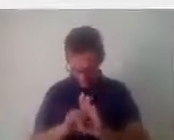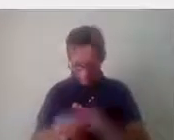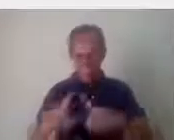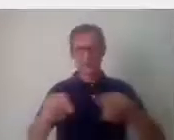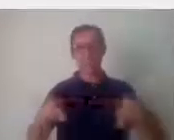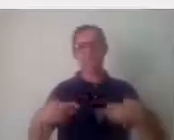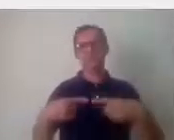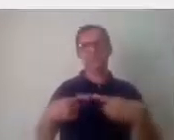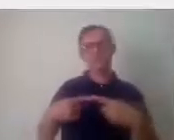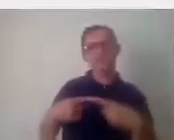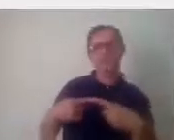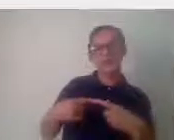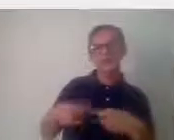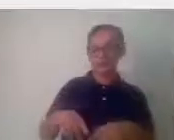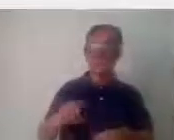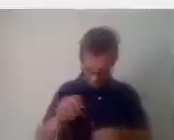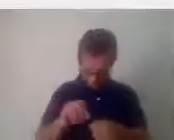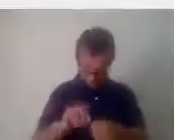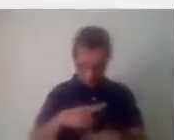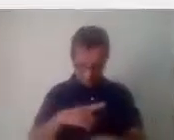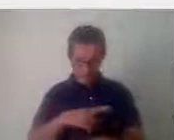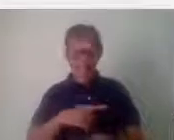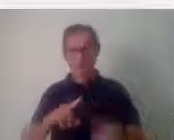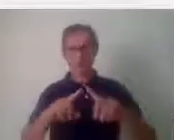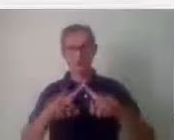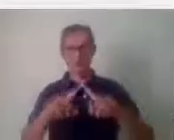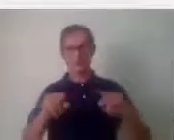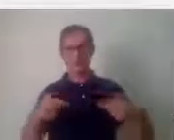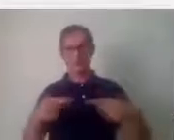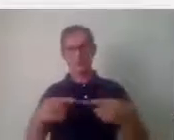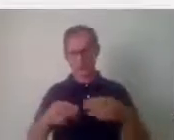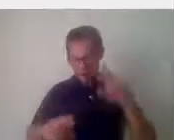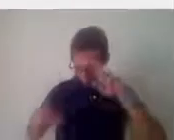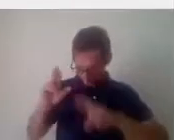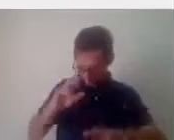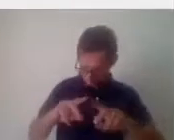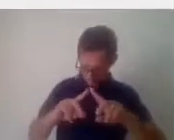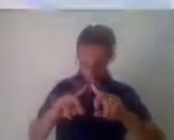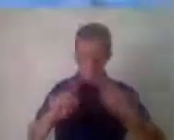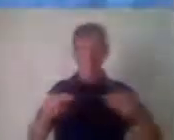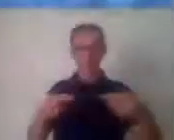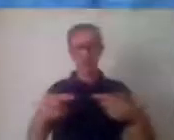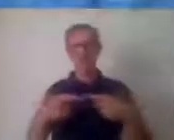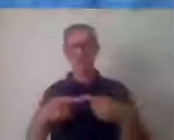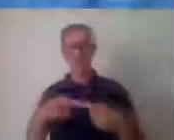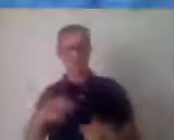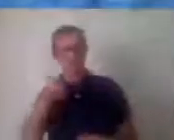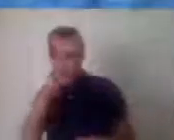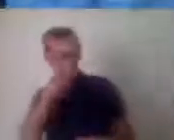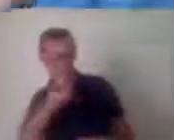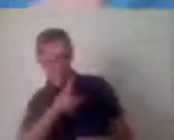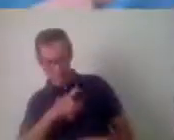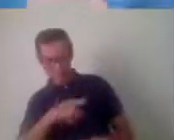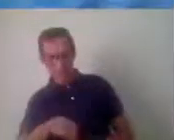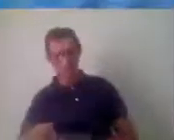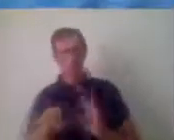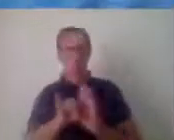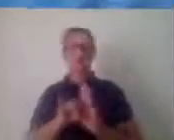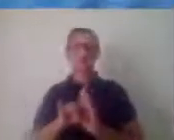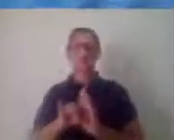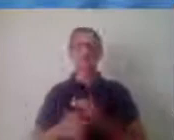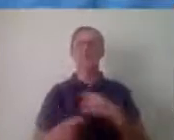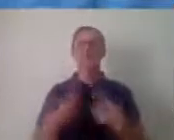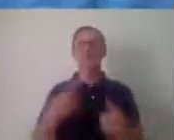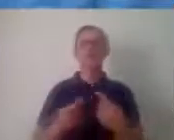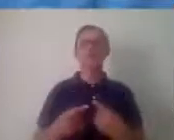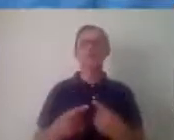região, tanto vale vocês já terem um retângulo e você analisar esse retângulo para que você consiga determinar, né, quais